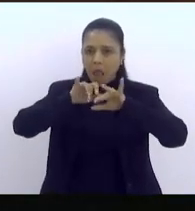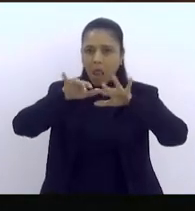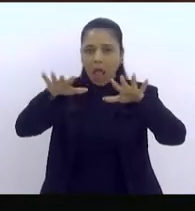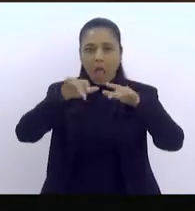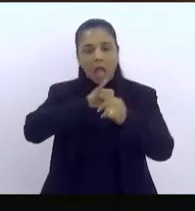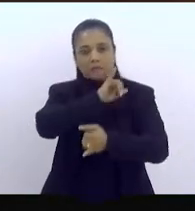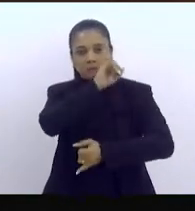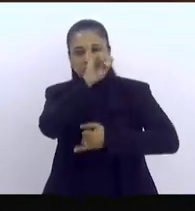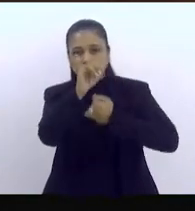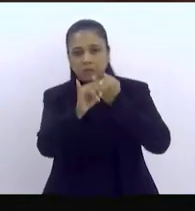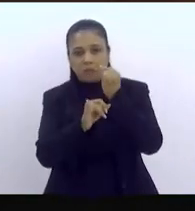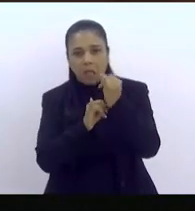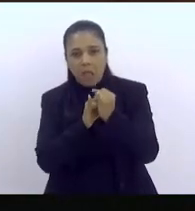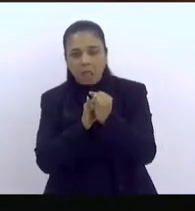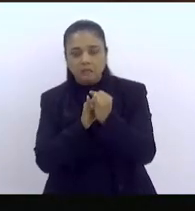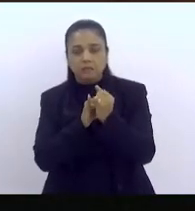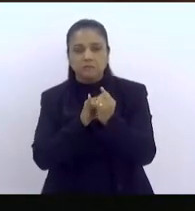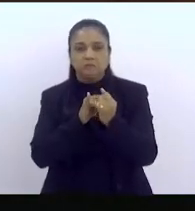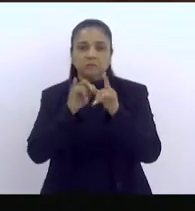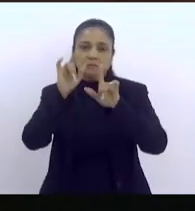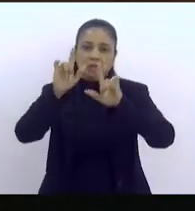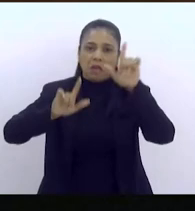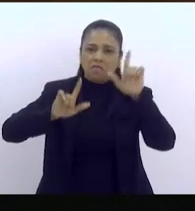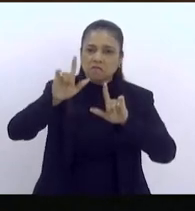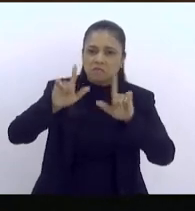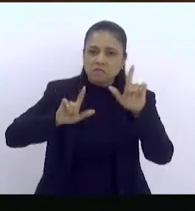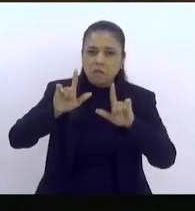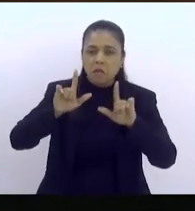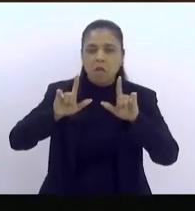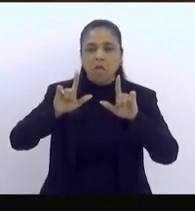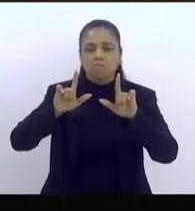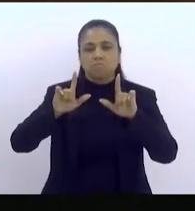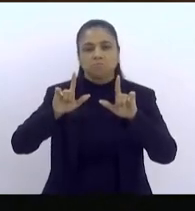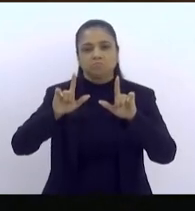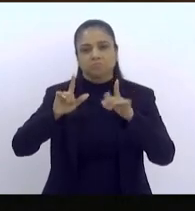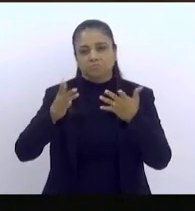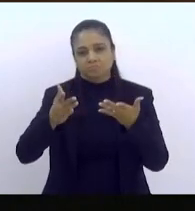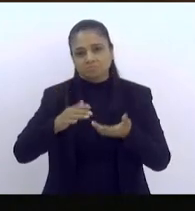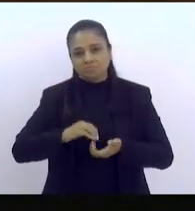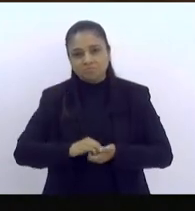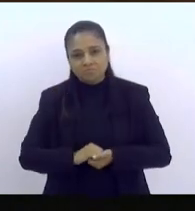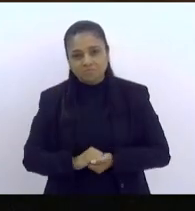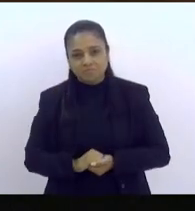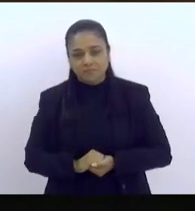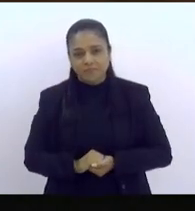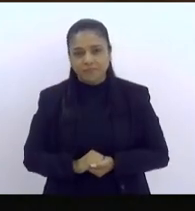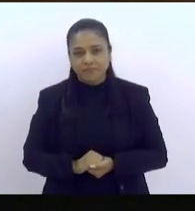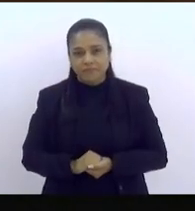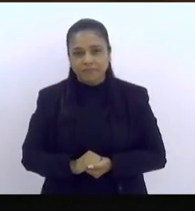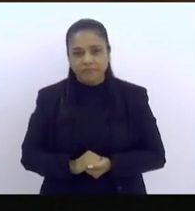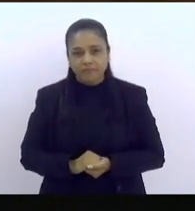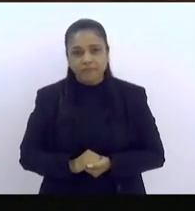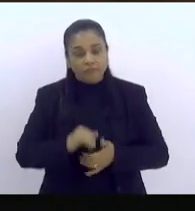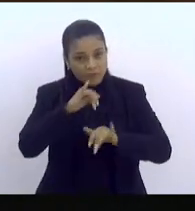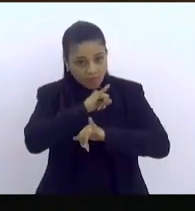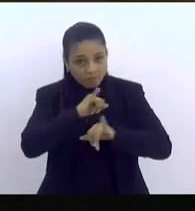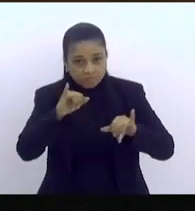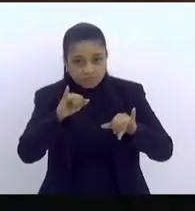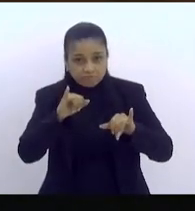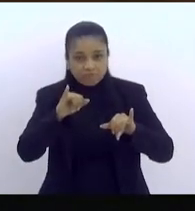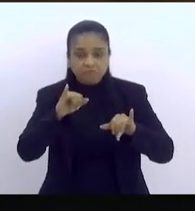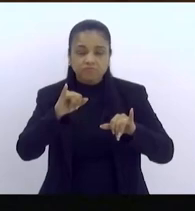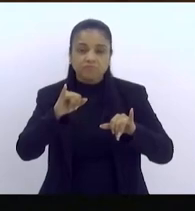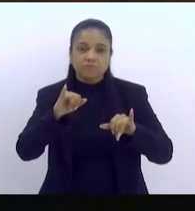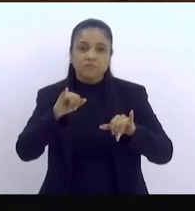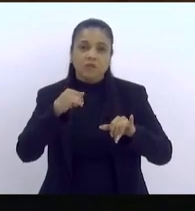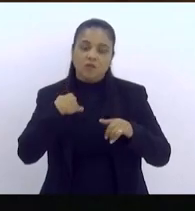internet, seja na televisão, tudo quanto é lugar. E eu quero dizer que tenho certeza que vocês estariam